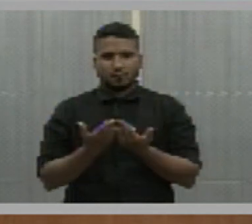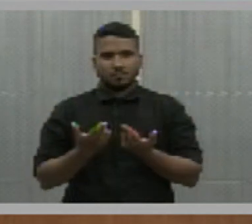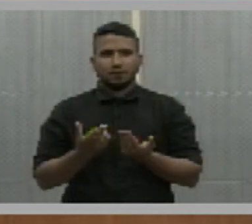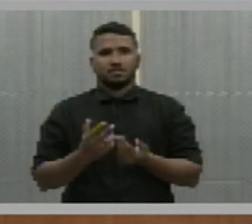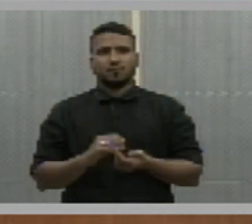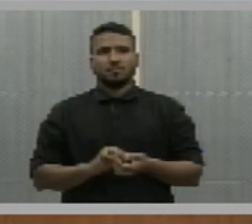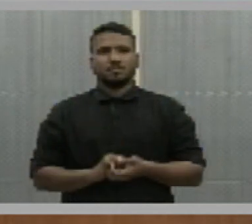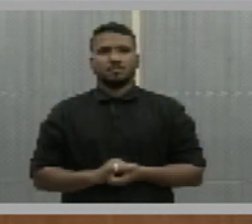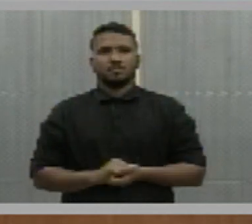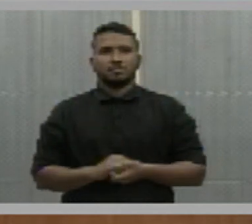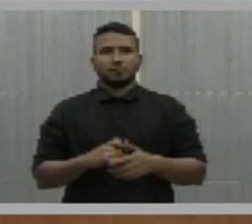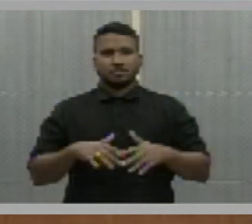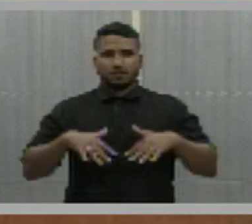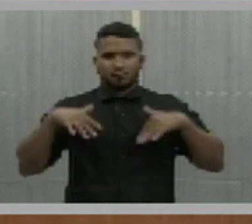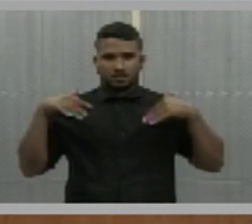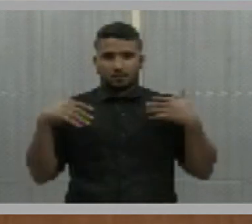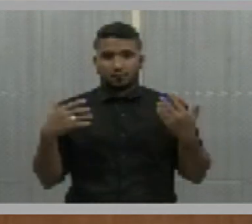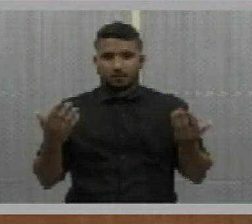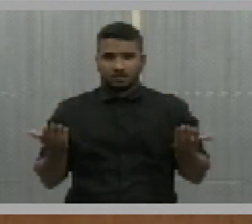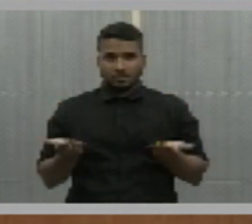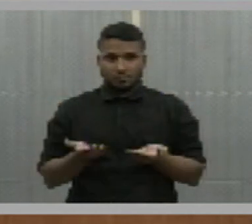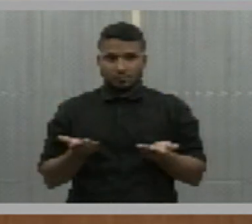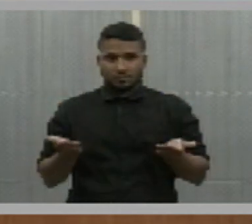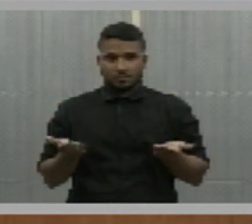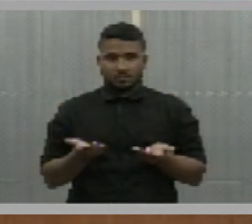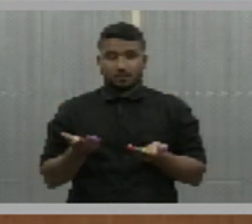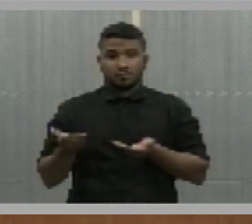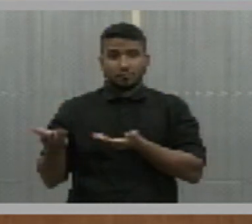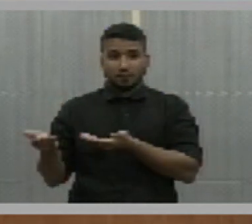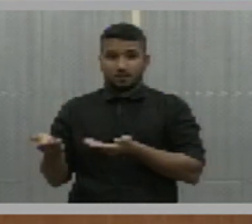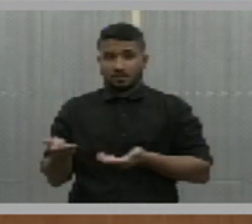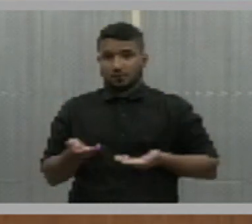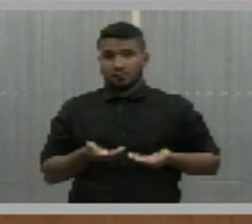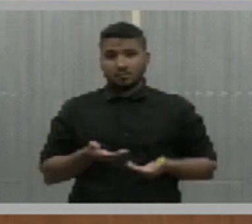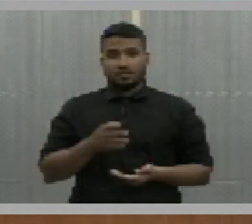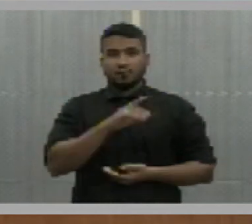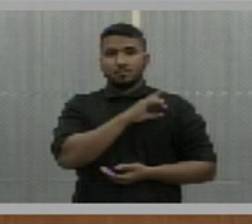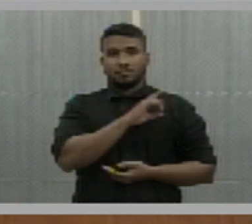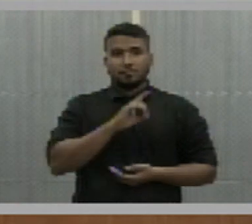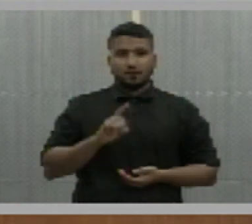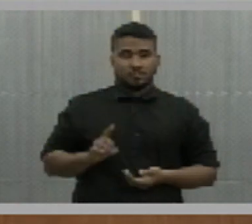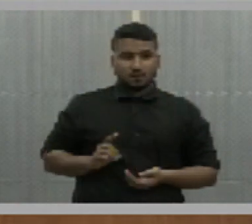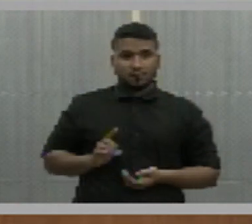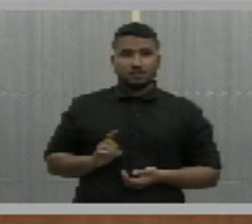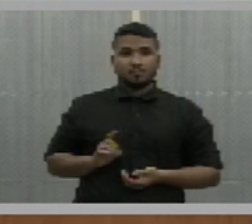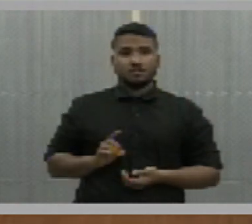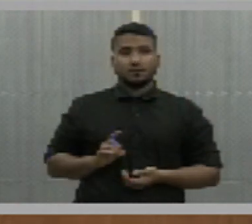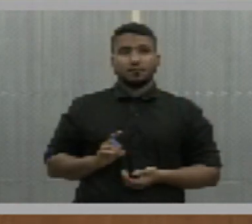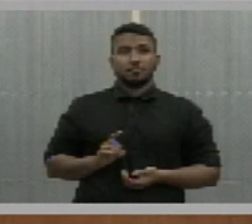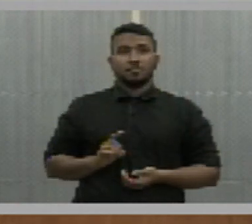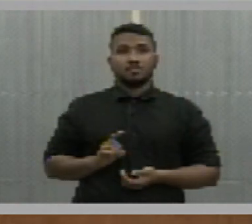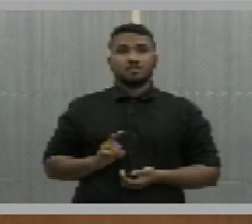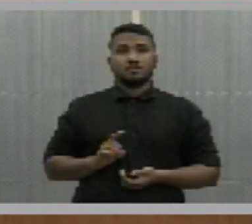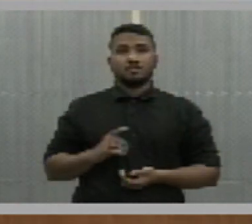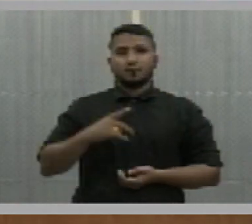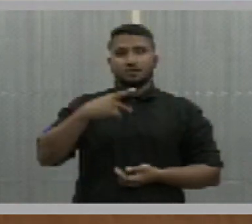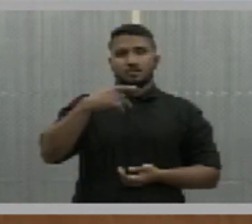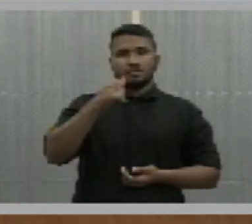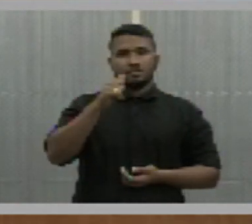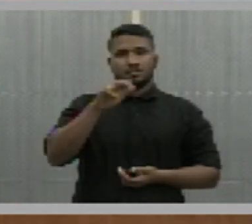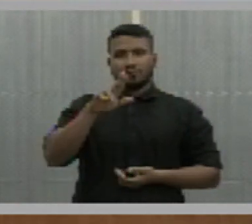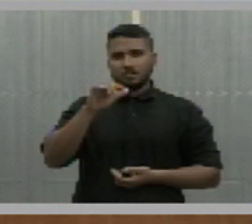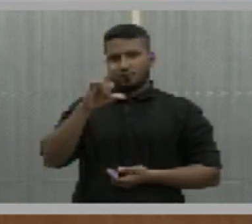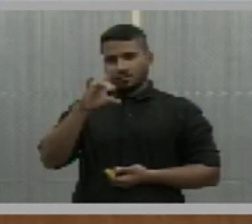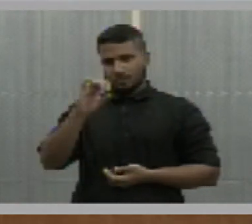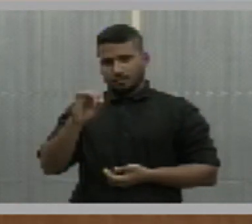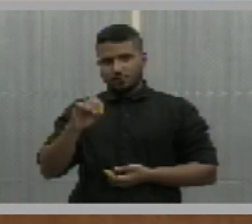da sessão em plenário de hoje. E convido o deputado Firmino Paulo para